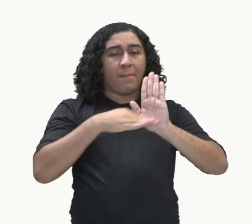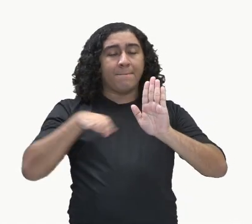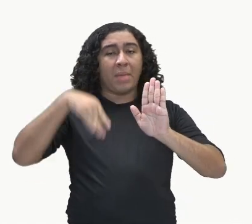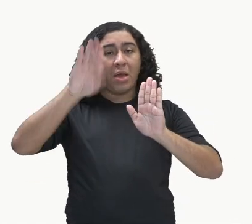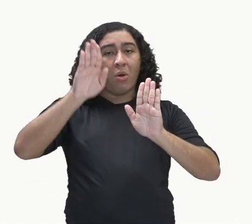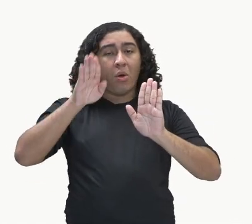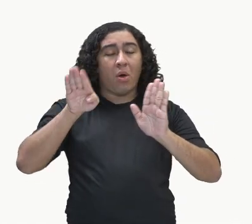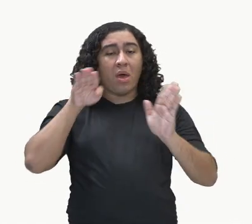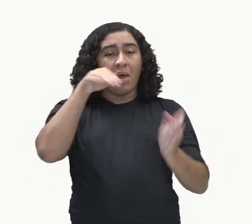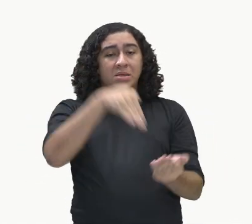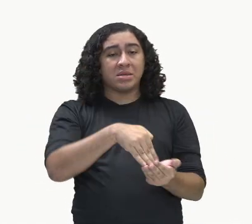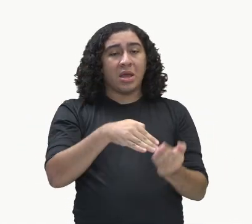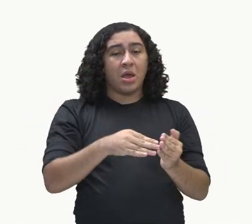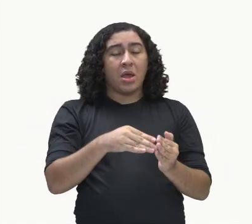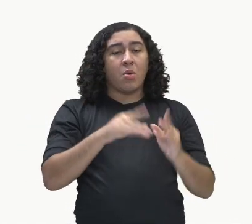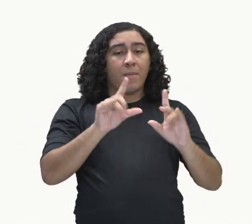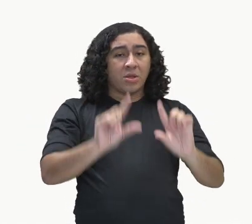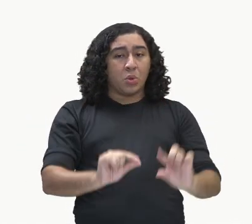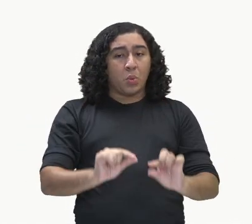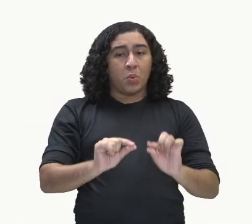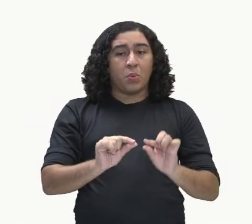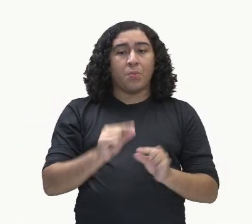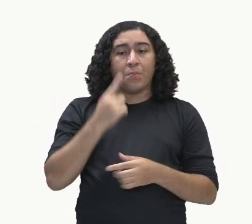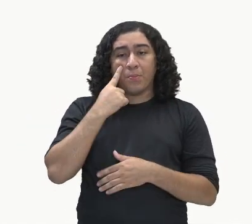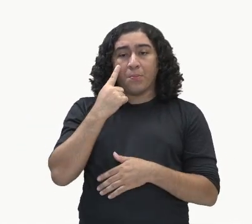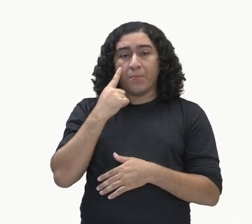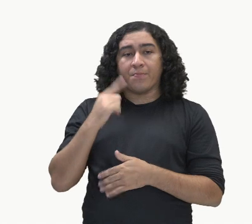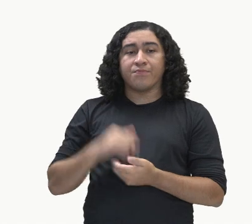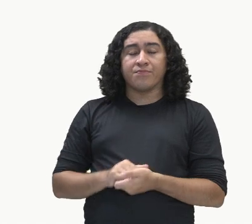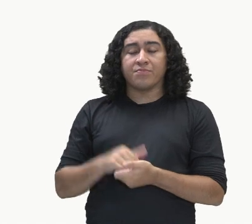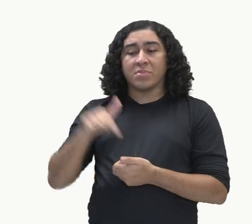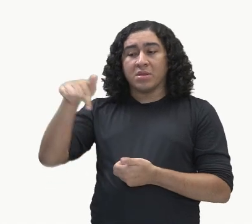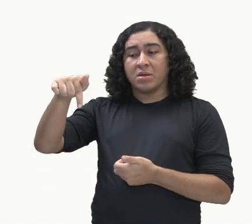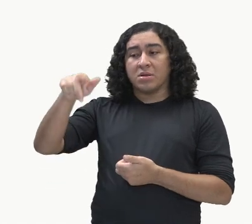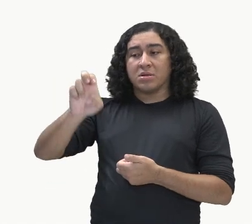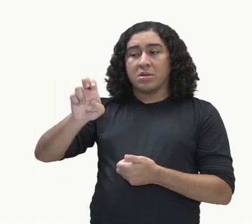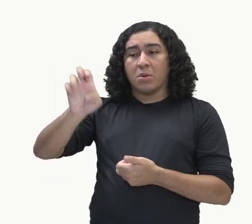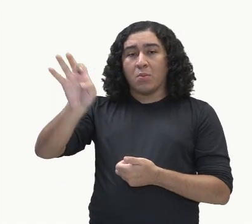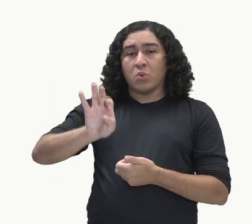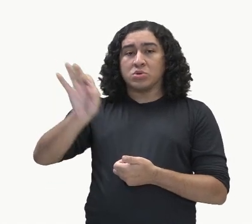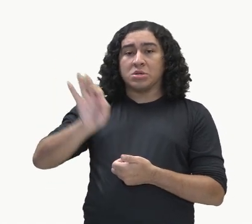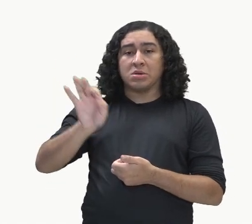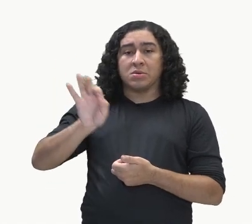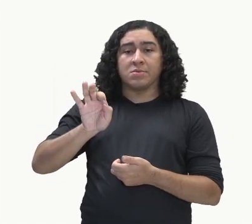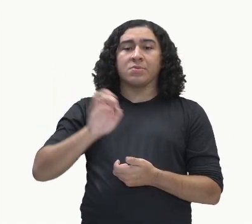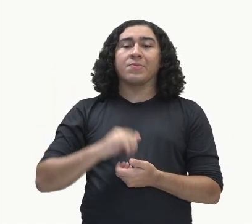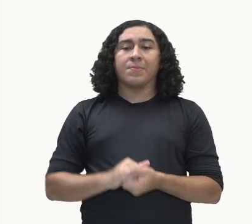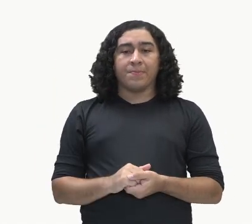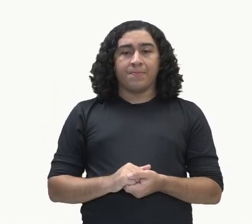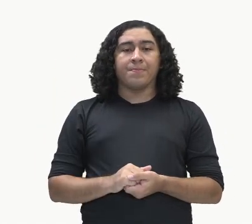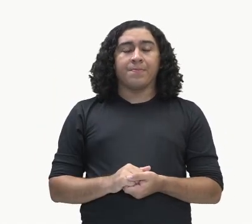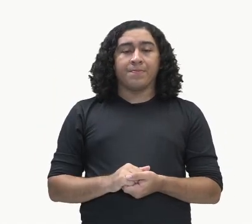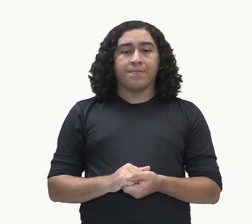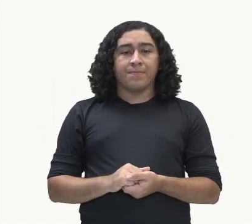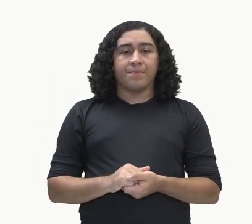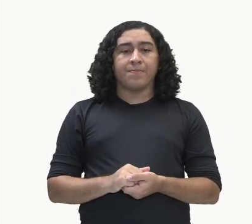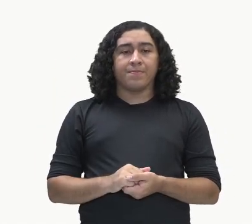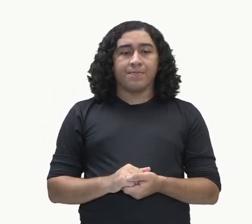não é? Então, 75%, né? White,